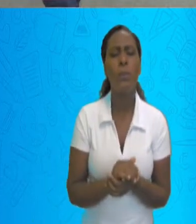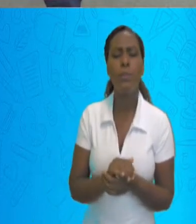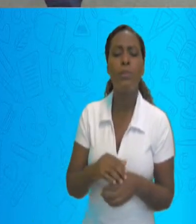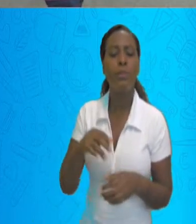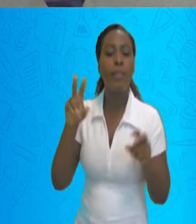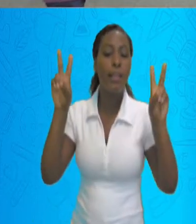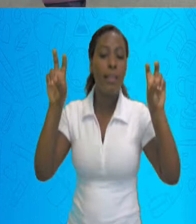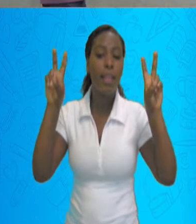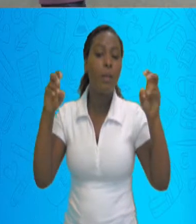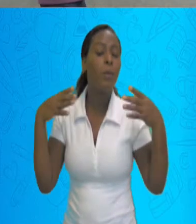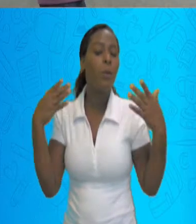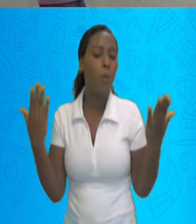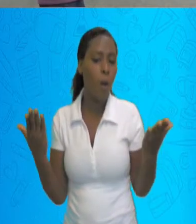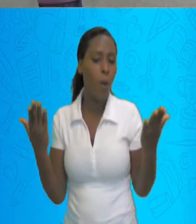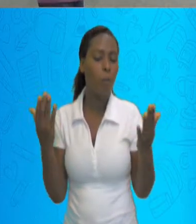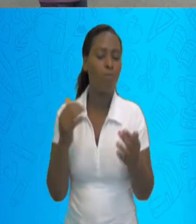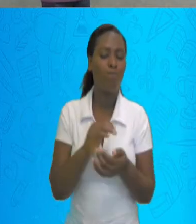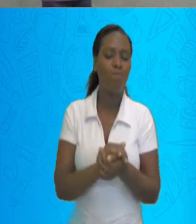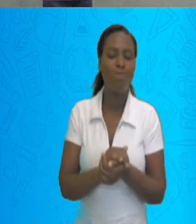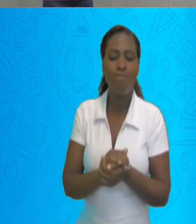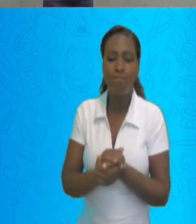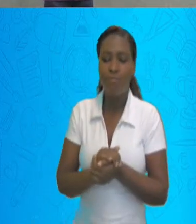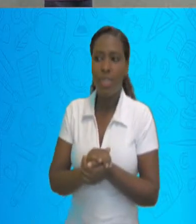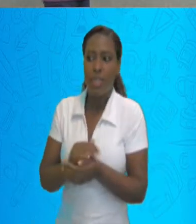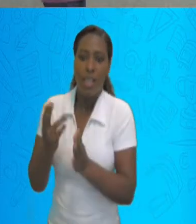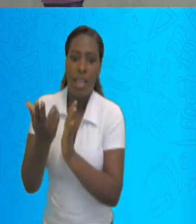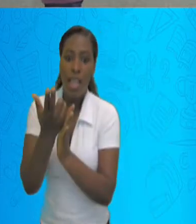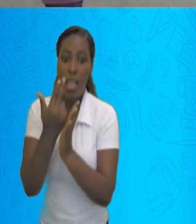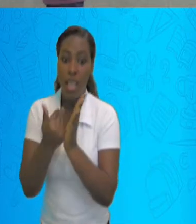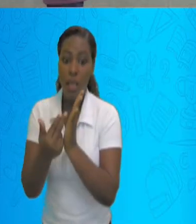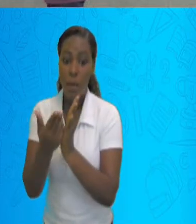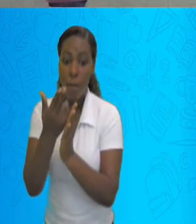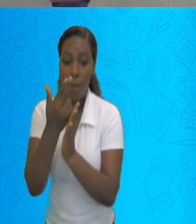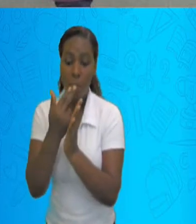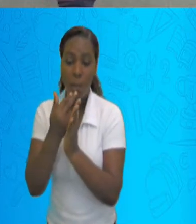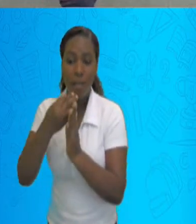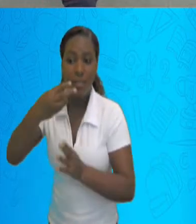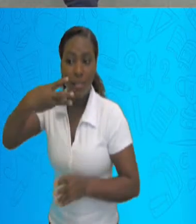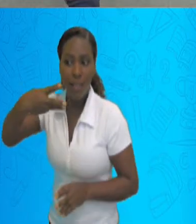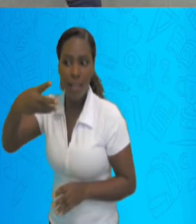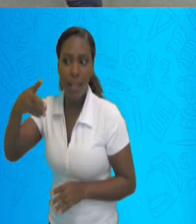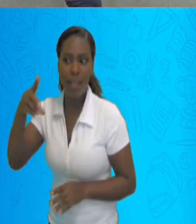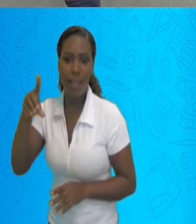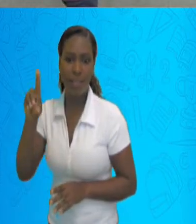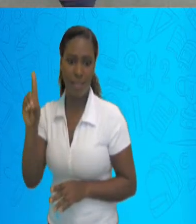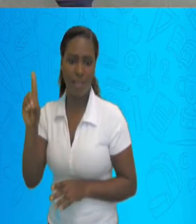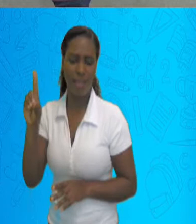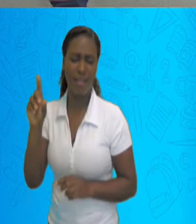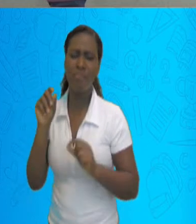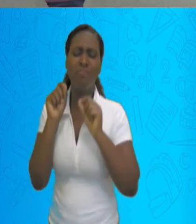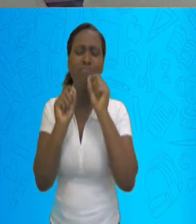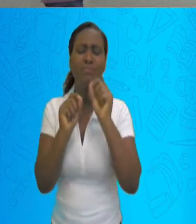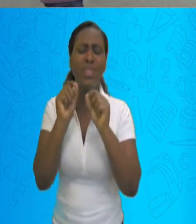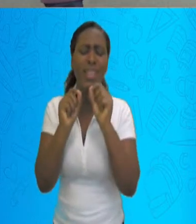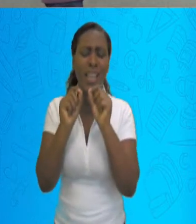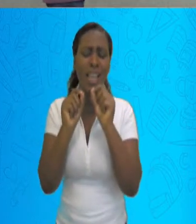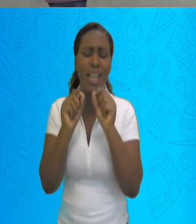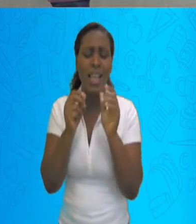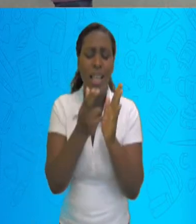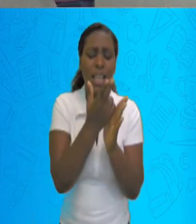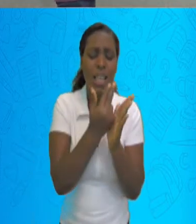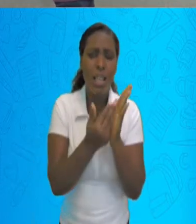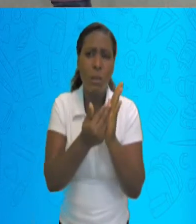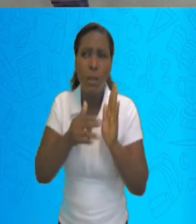os poliedros. O que seriam os poliedros? São figuras espaciais em que todas as